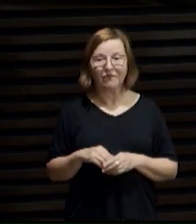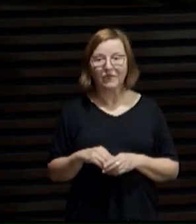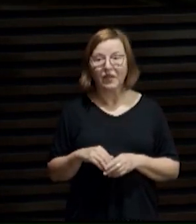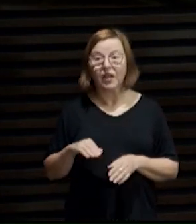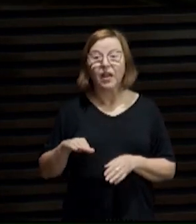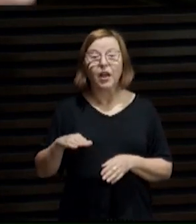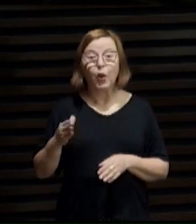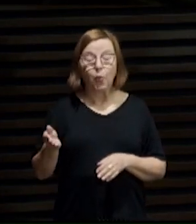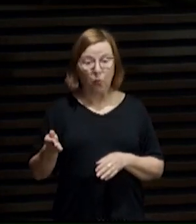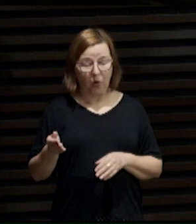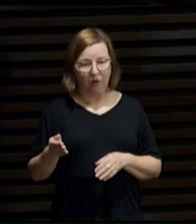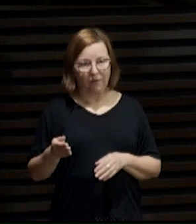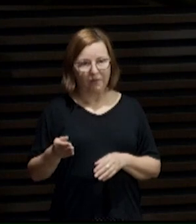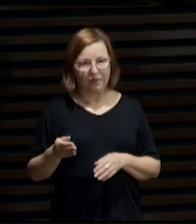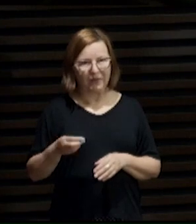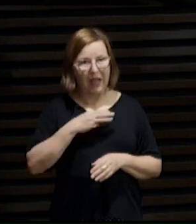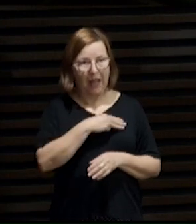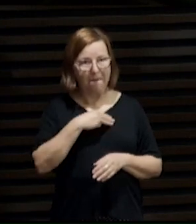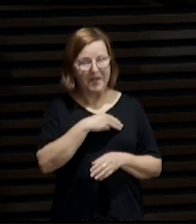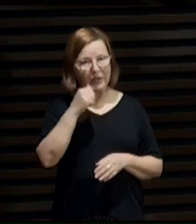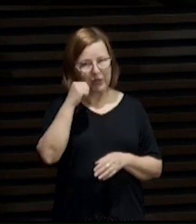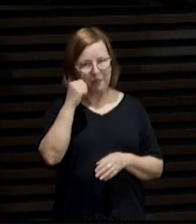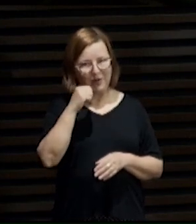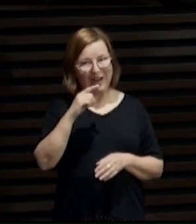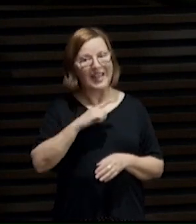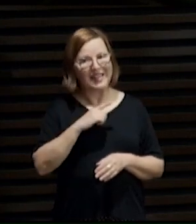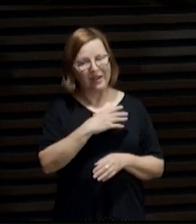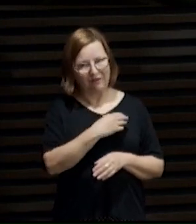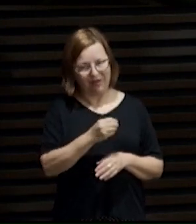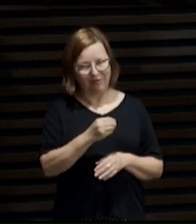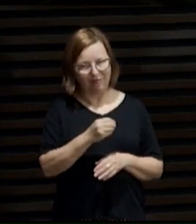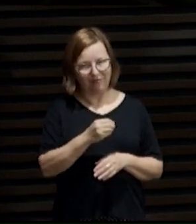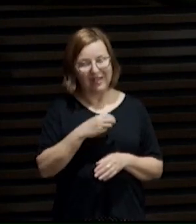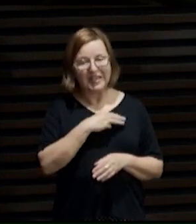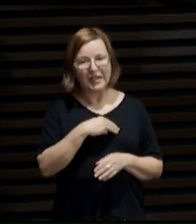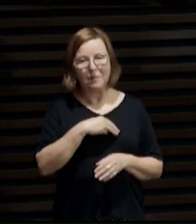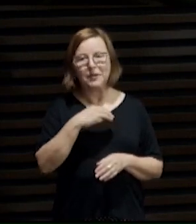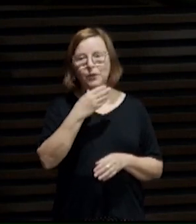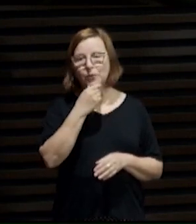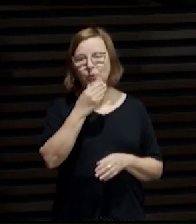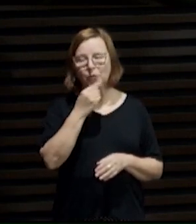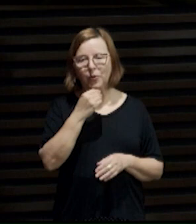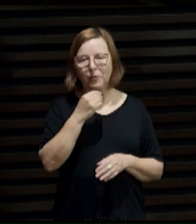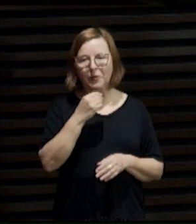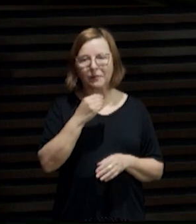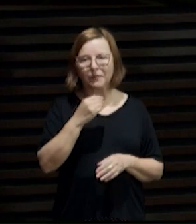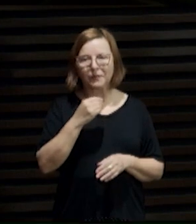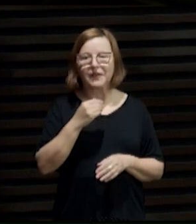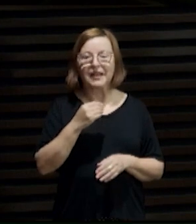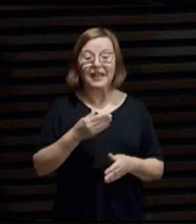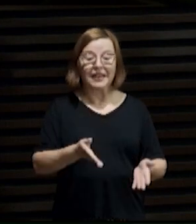filhos. Qual é a missão do homem? Prover a casa. Então a dor está na nossa missão. Para